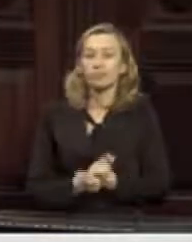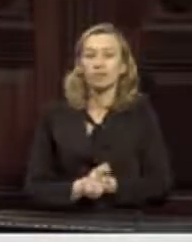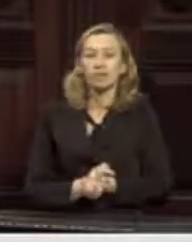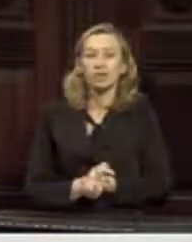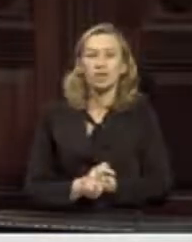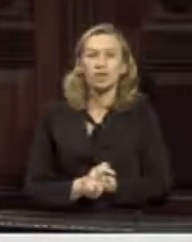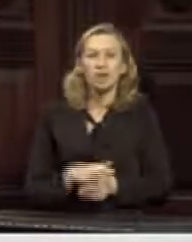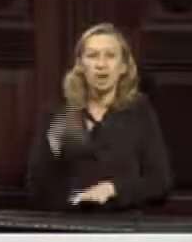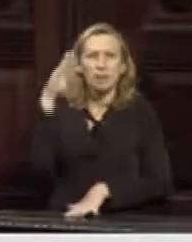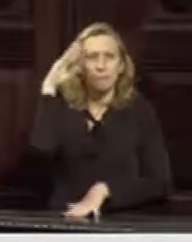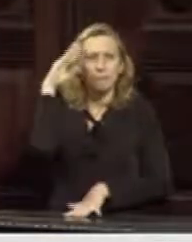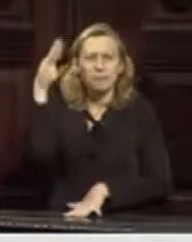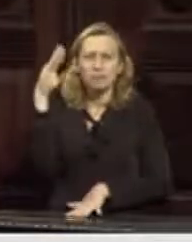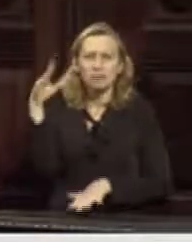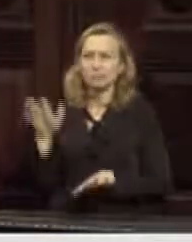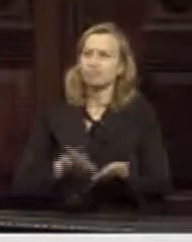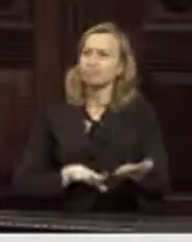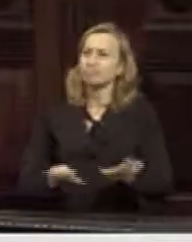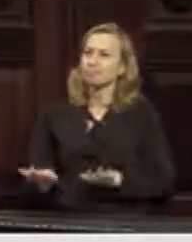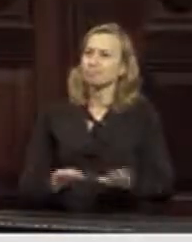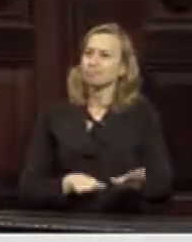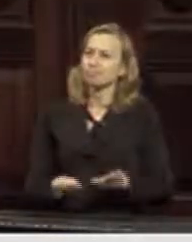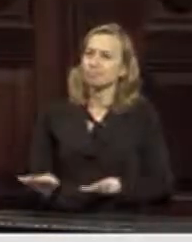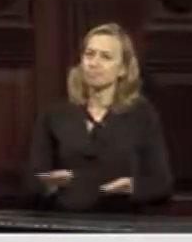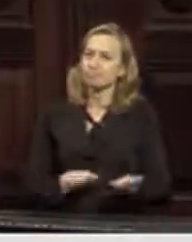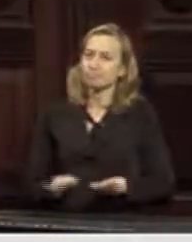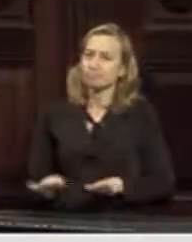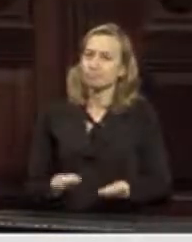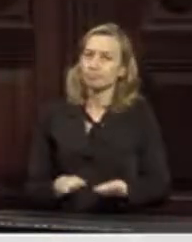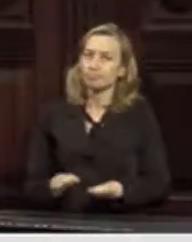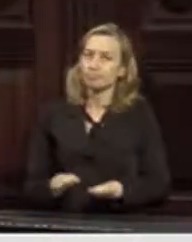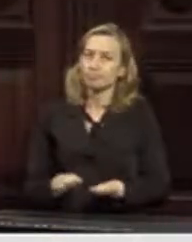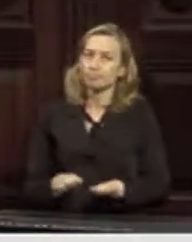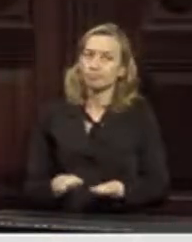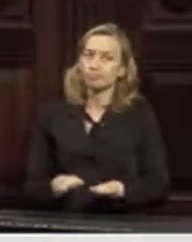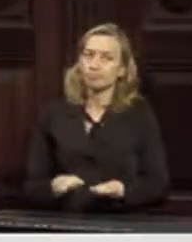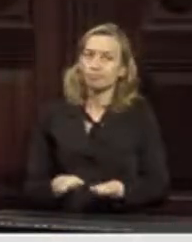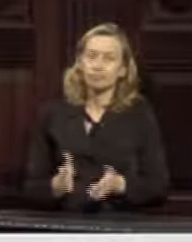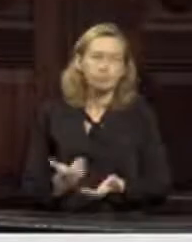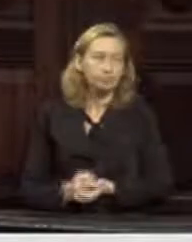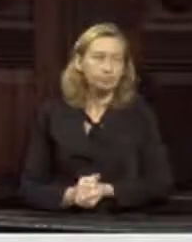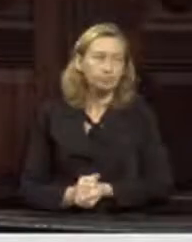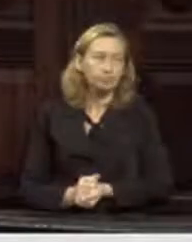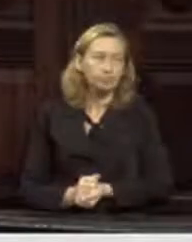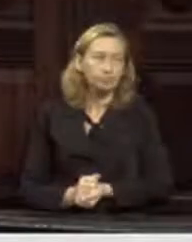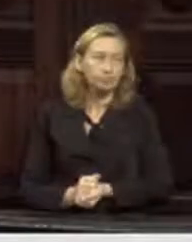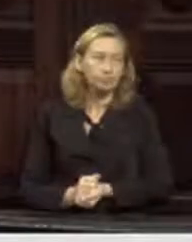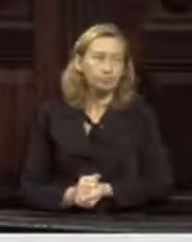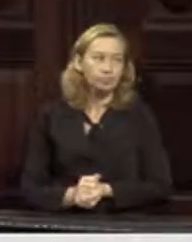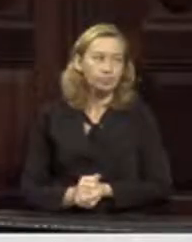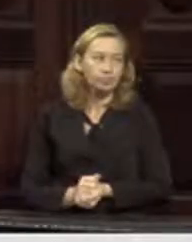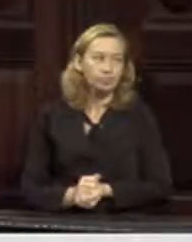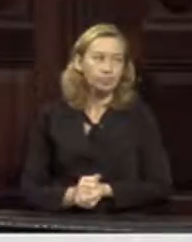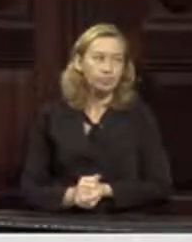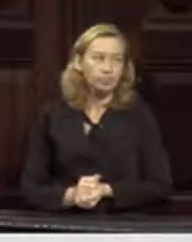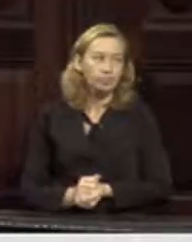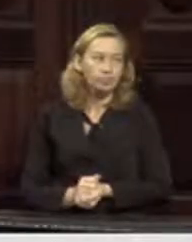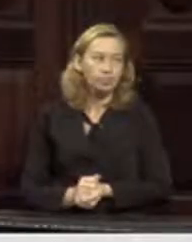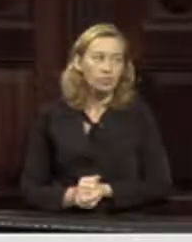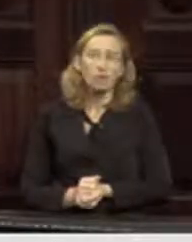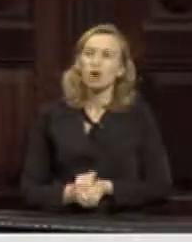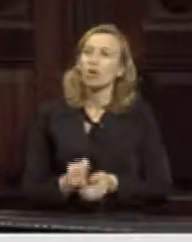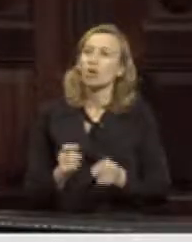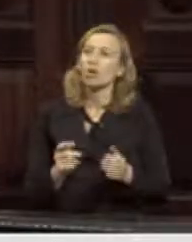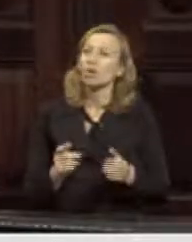as principais manifestações ocorreram em Curitiba, onde está preso o ex-presidente